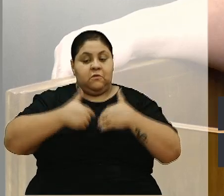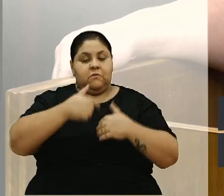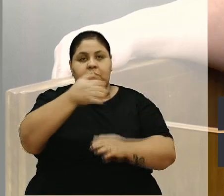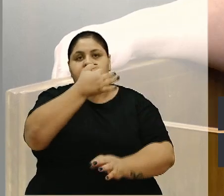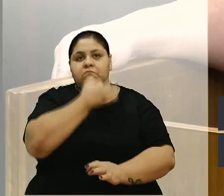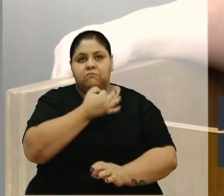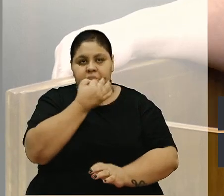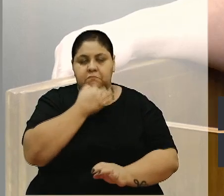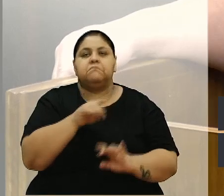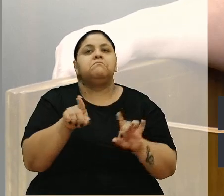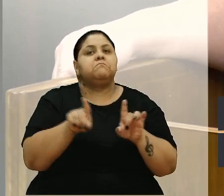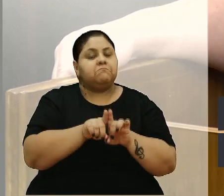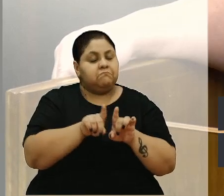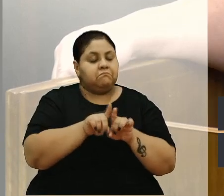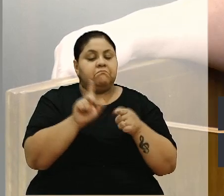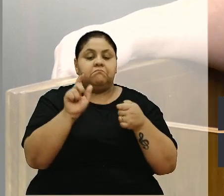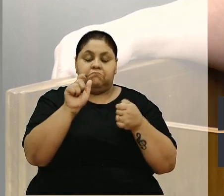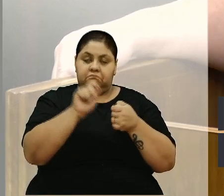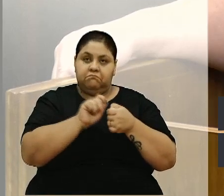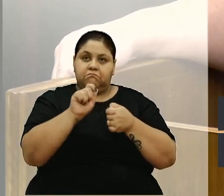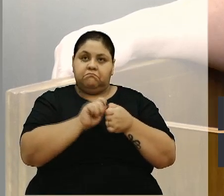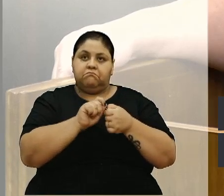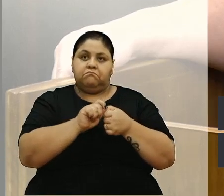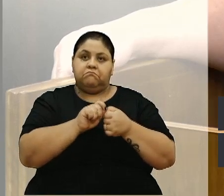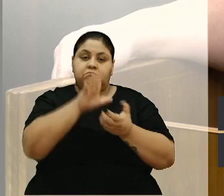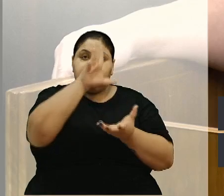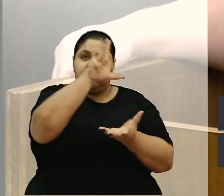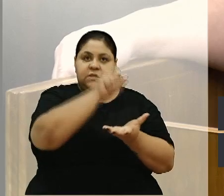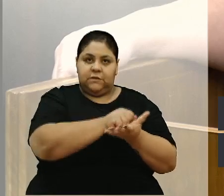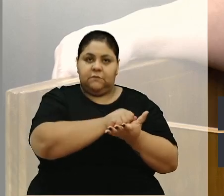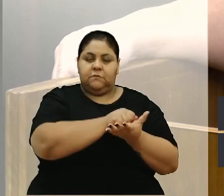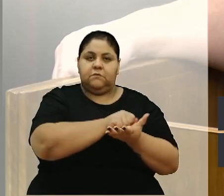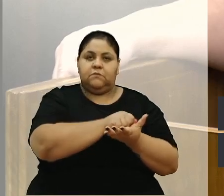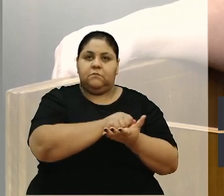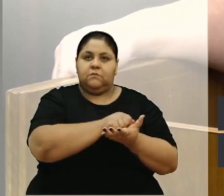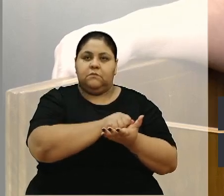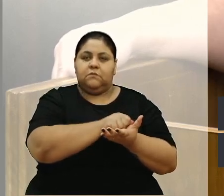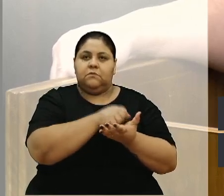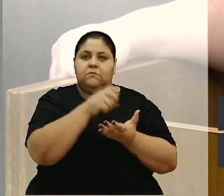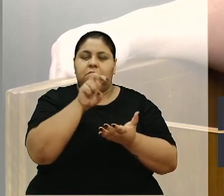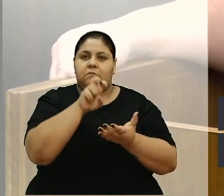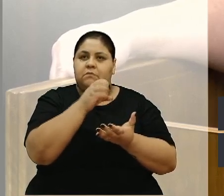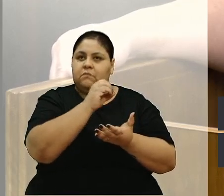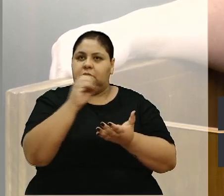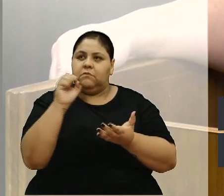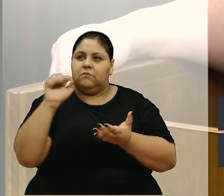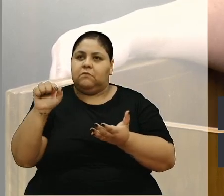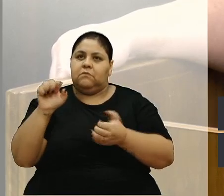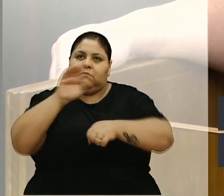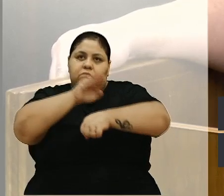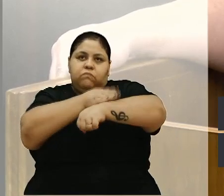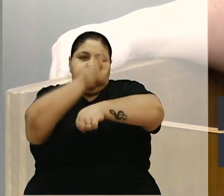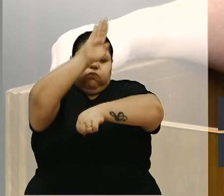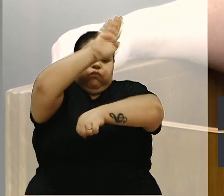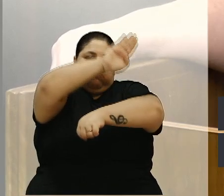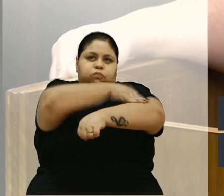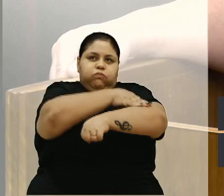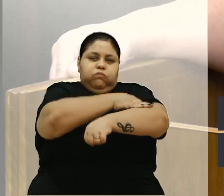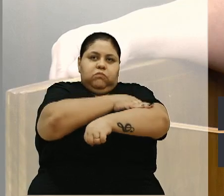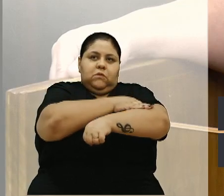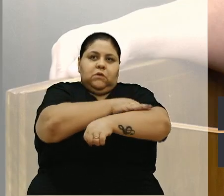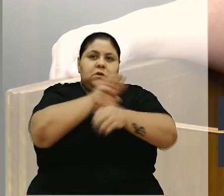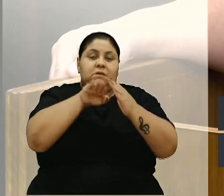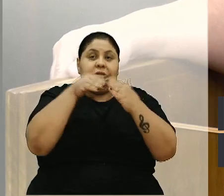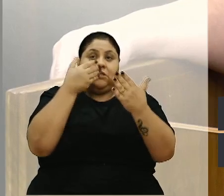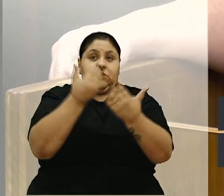Sul, também fizemos esse cadastramento. 500 mil para a cobertura da quadra de esportes da Escola Senador Teotônio